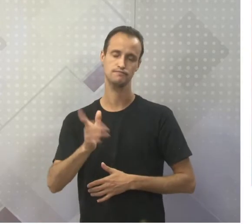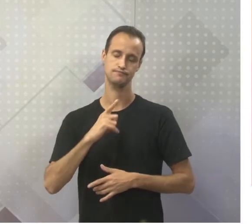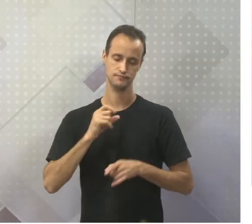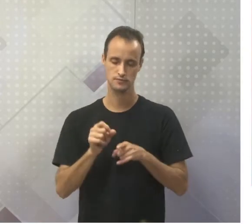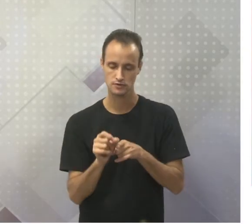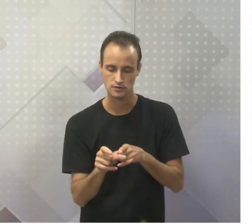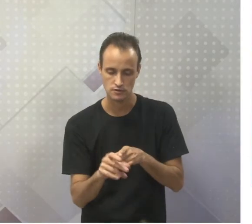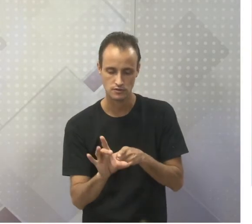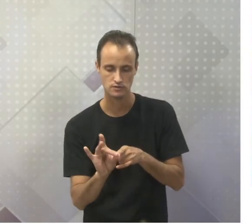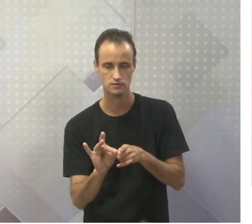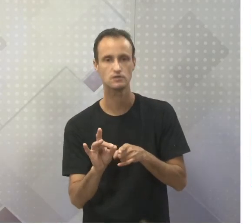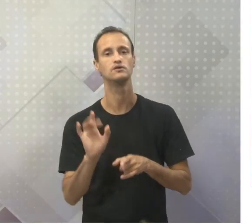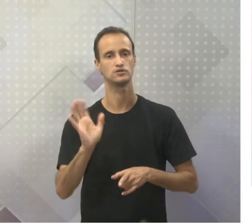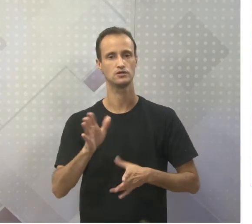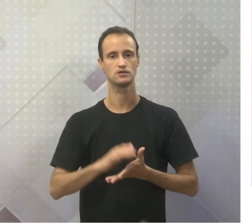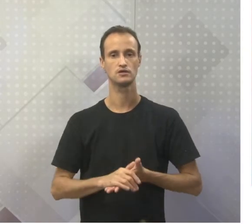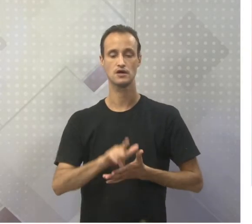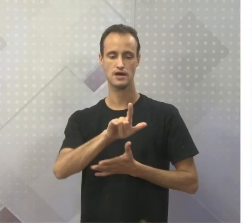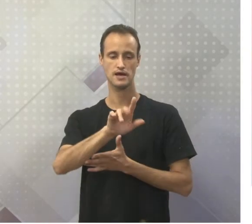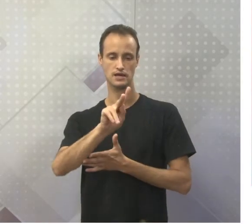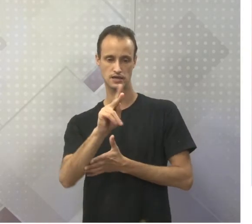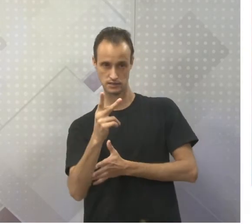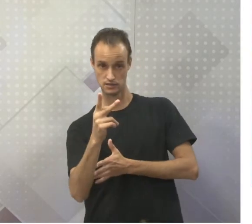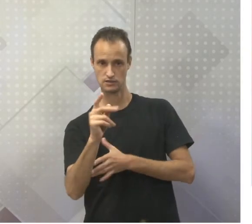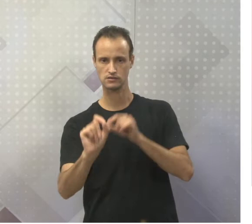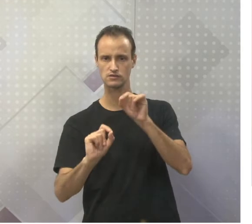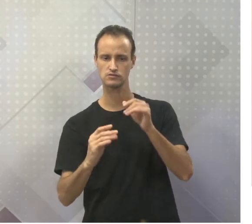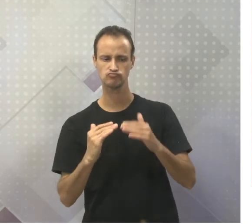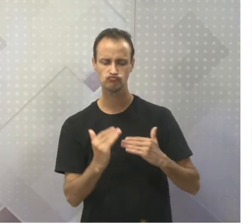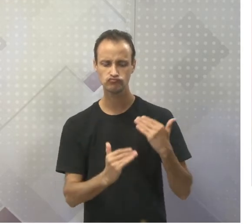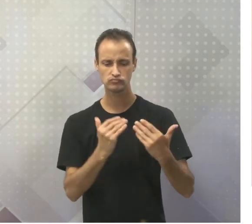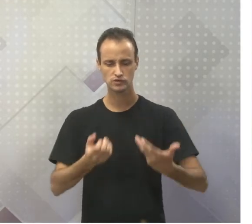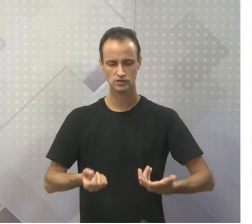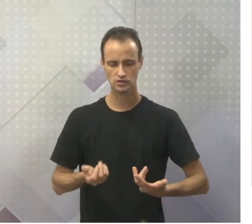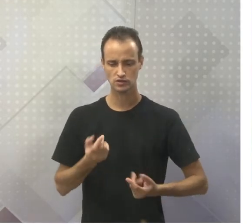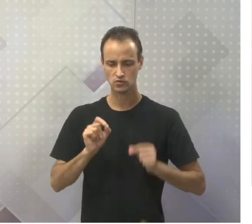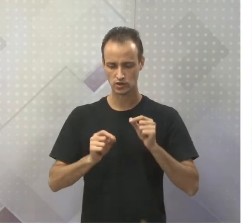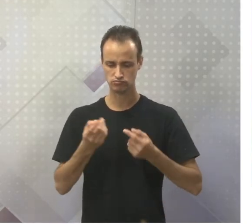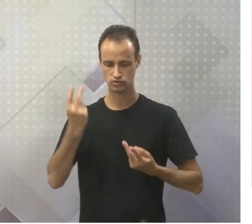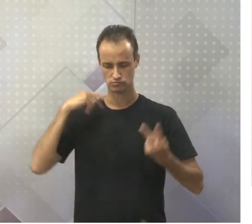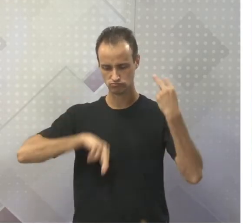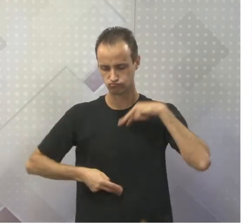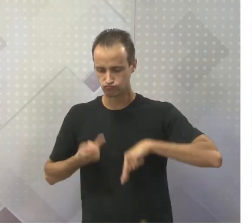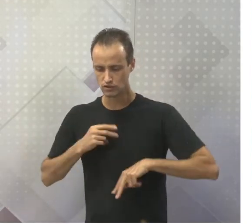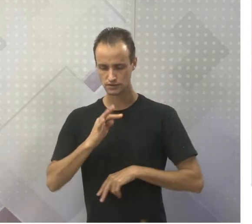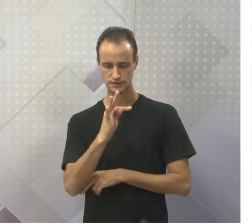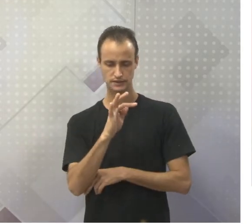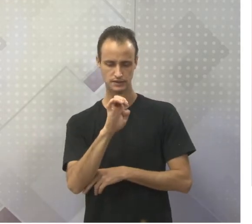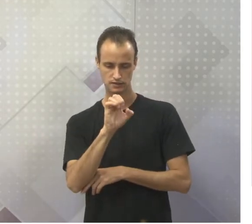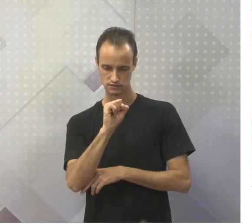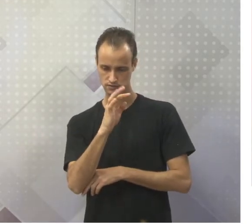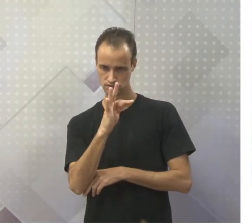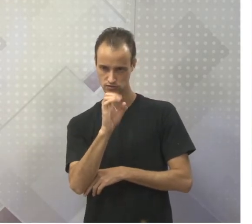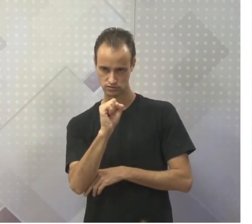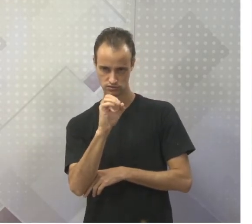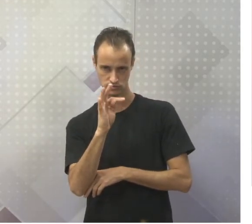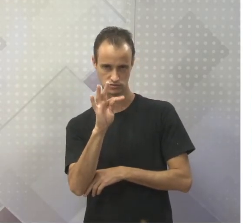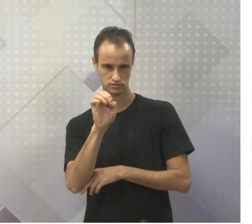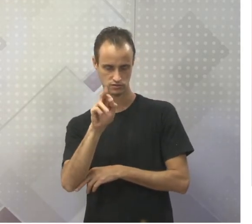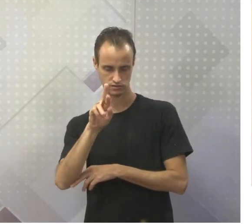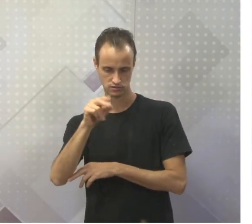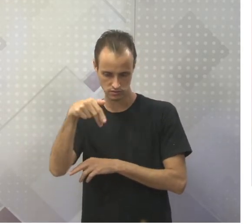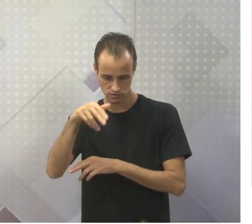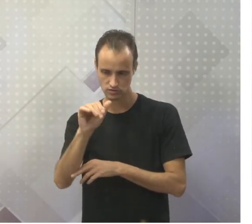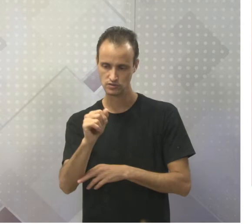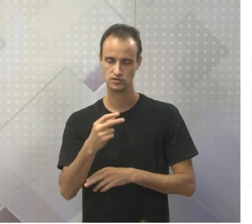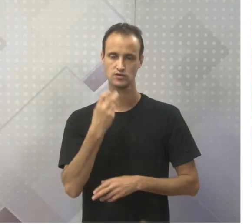é? E o LH, que estimula a produção de testosterona, que muda tudo no menino. A voz grossa